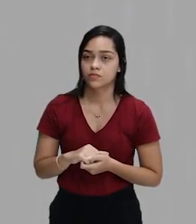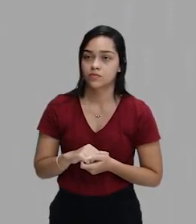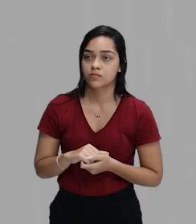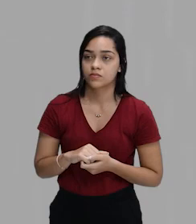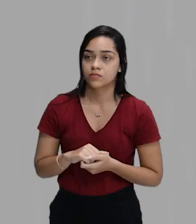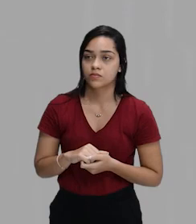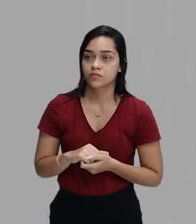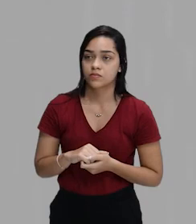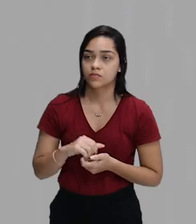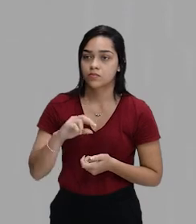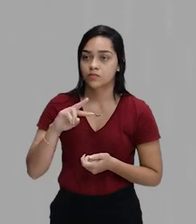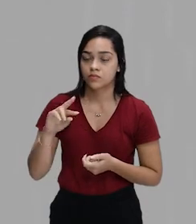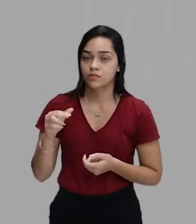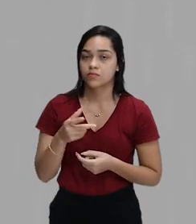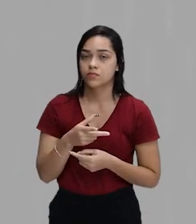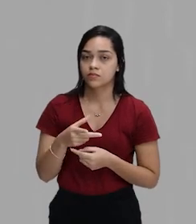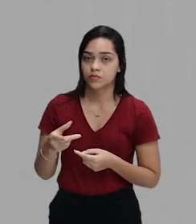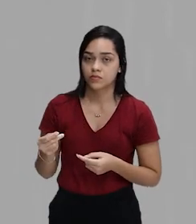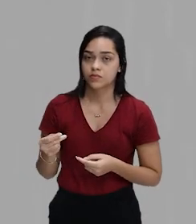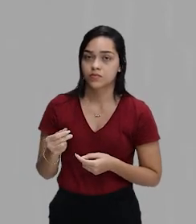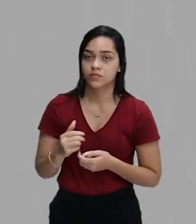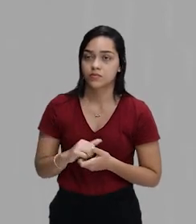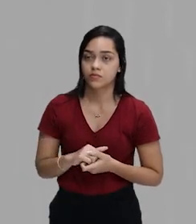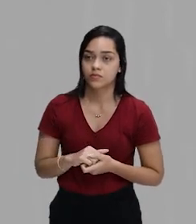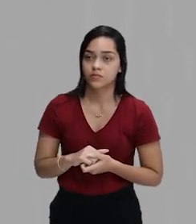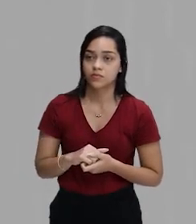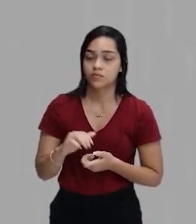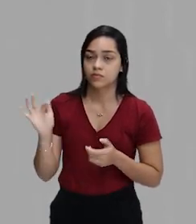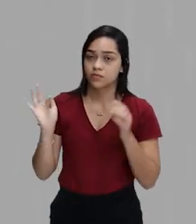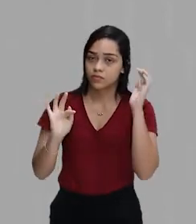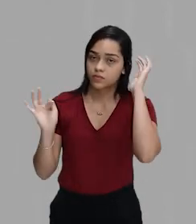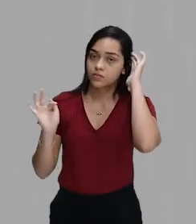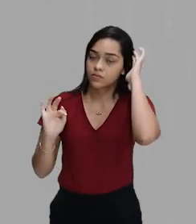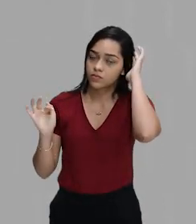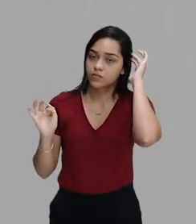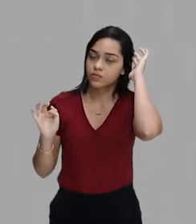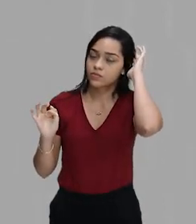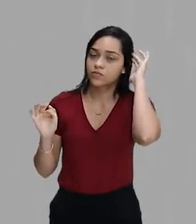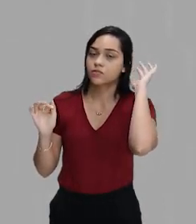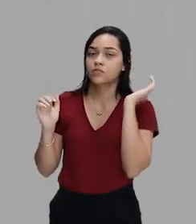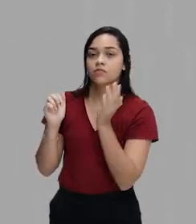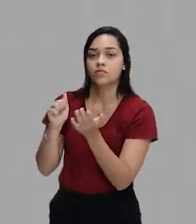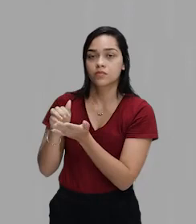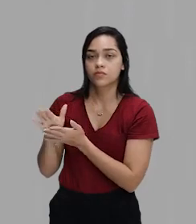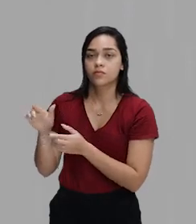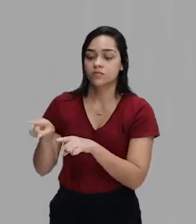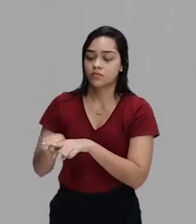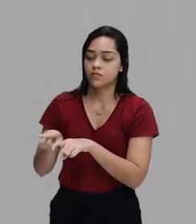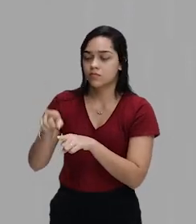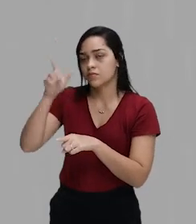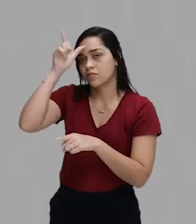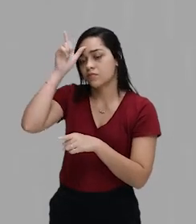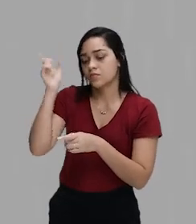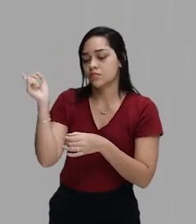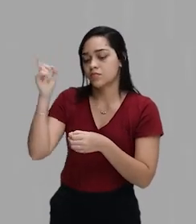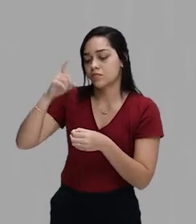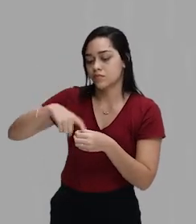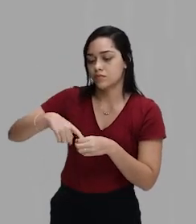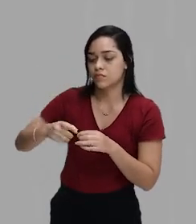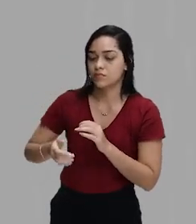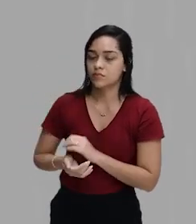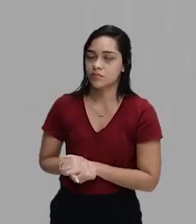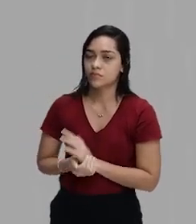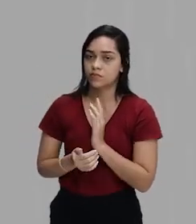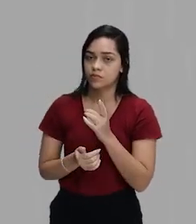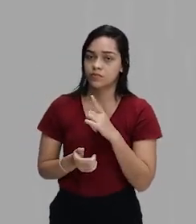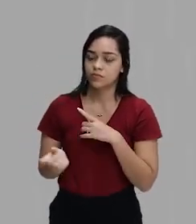e que vão sair vitoriosas. A França é desocupada. Os alemães recuam. Já